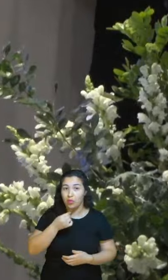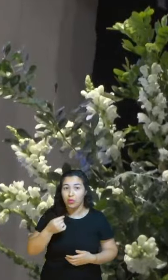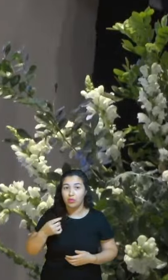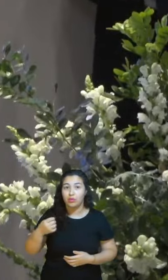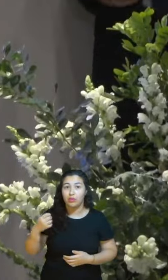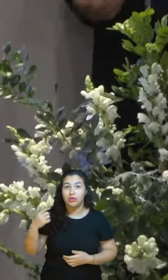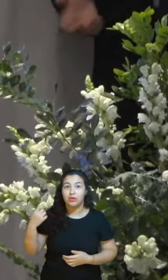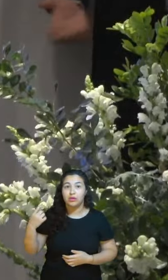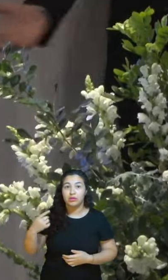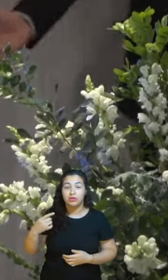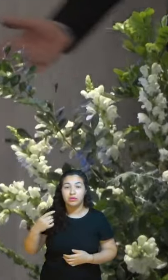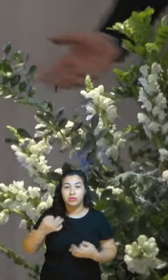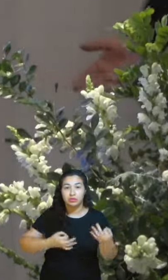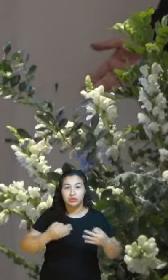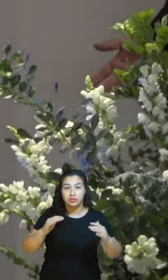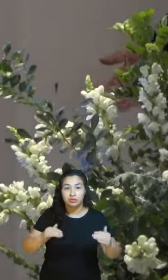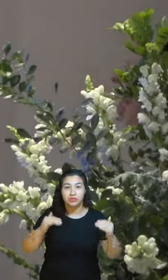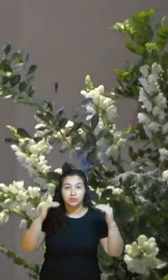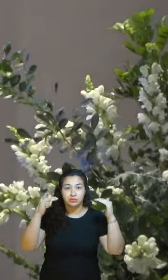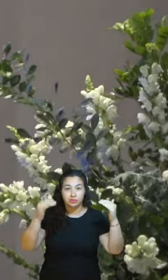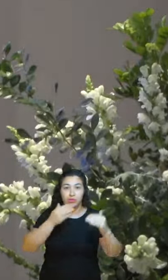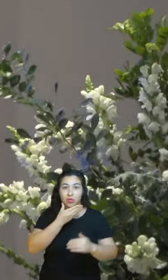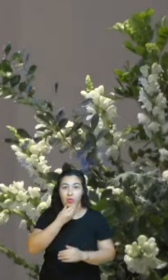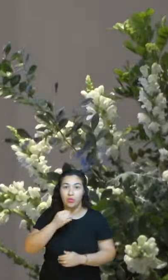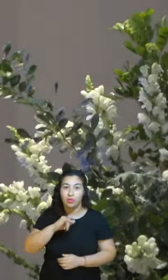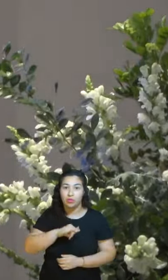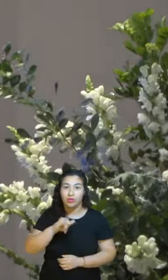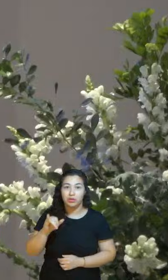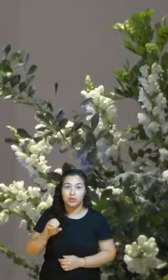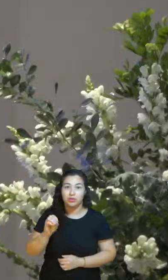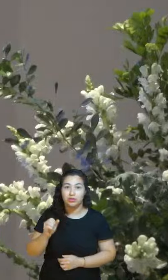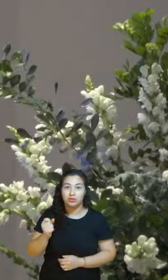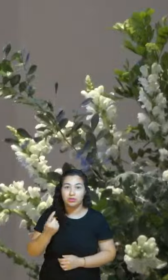Justiça de Santa Catarina Dr João Henrique